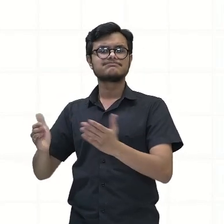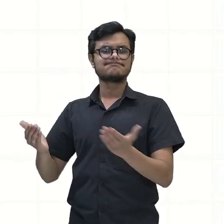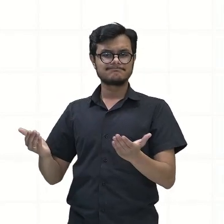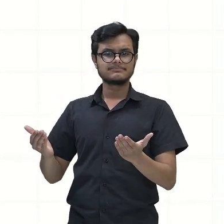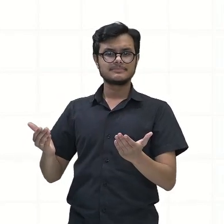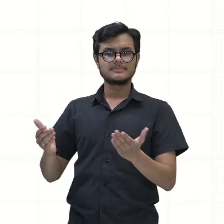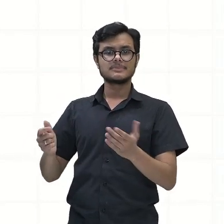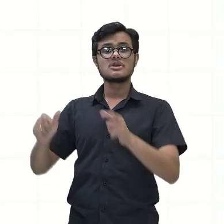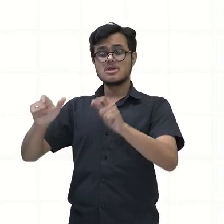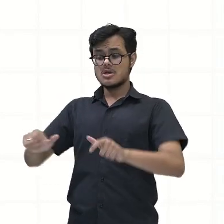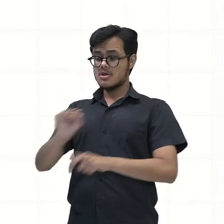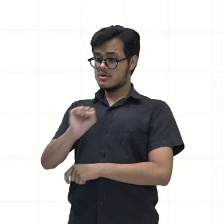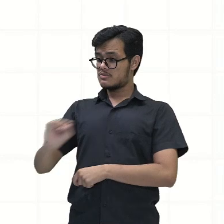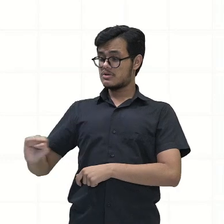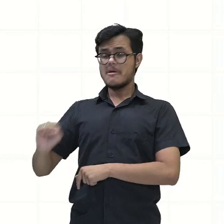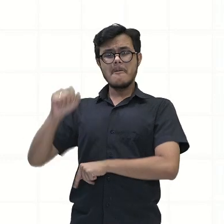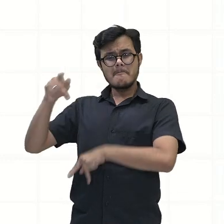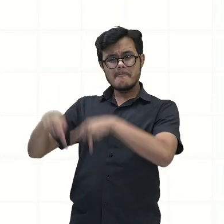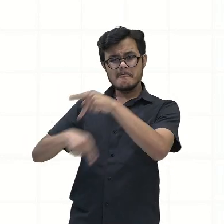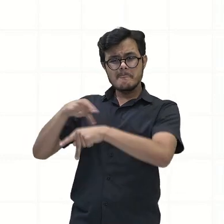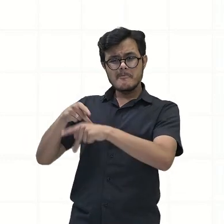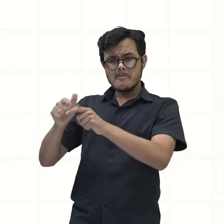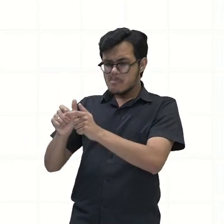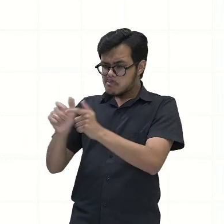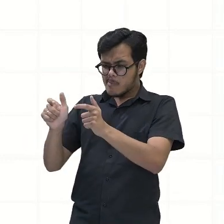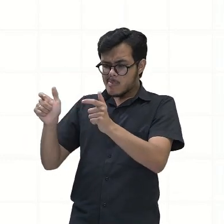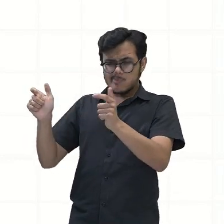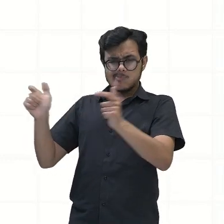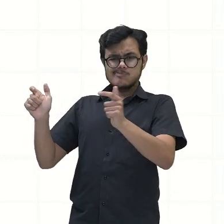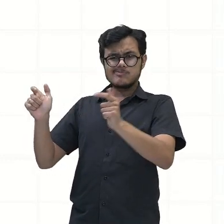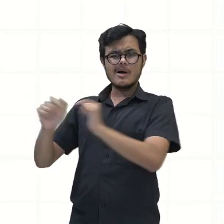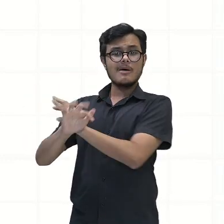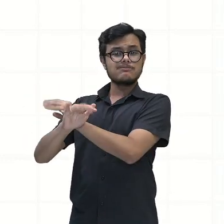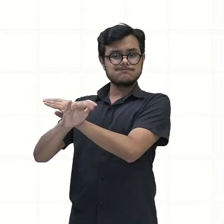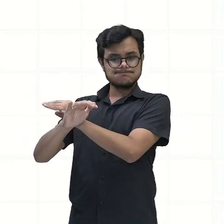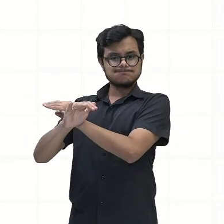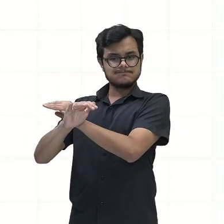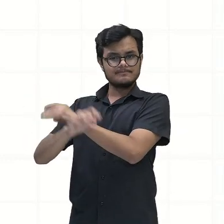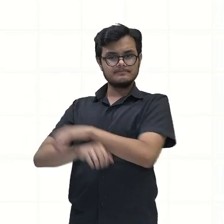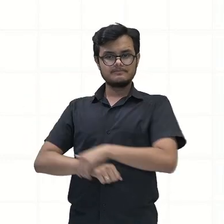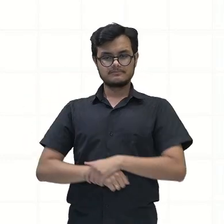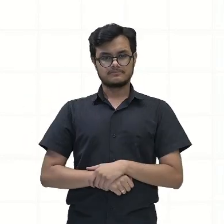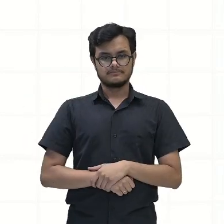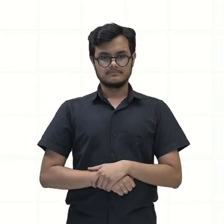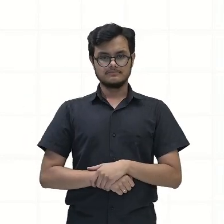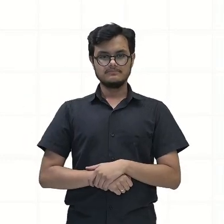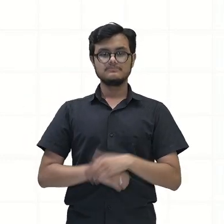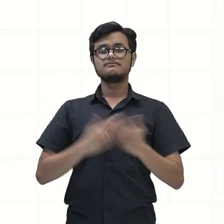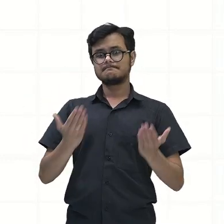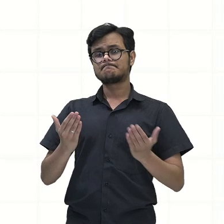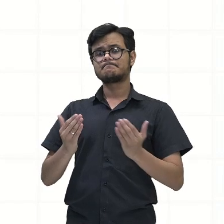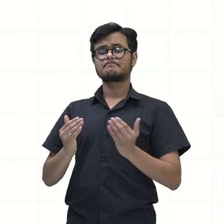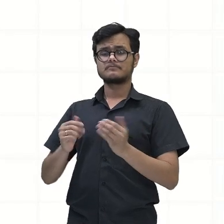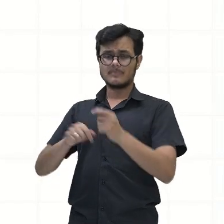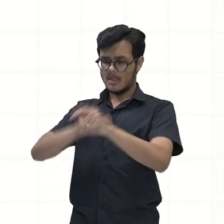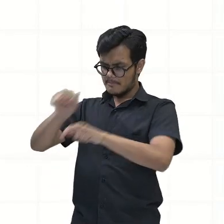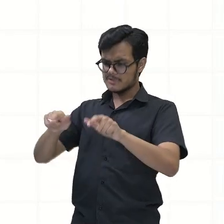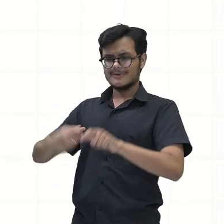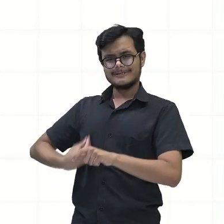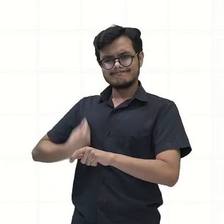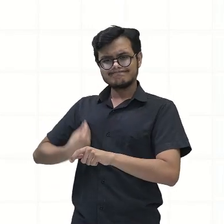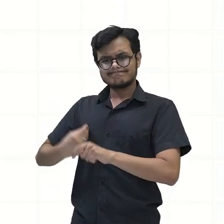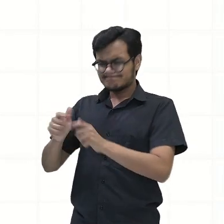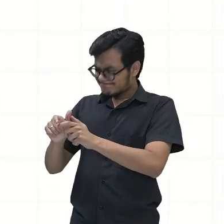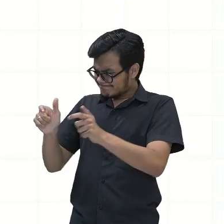é uma região que possui os estados mais urbanos, né, mais urbanizados também. Com o crescimento, né, dessa